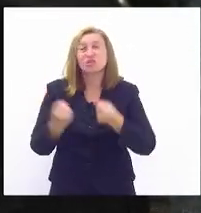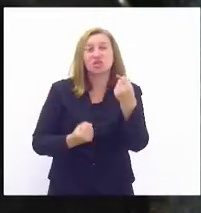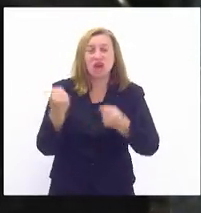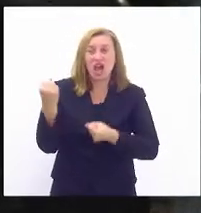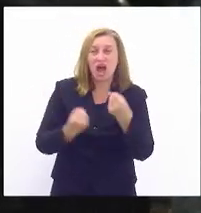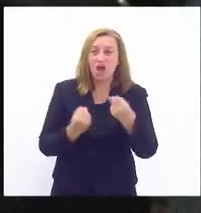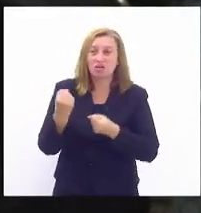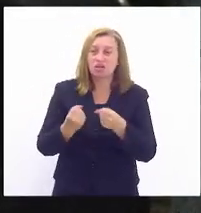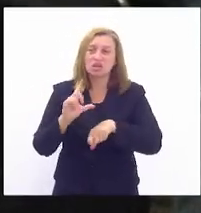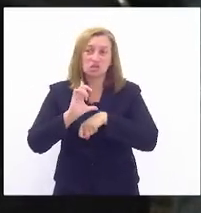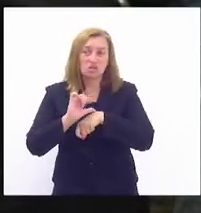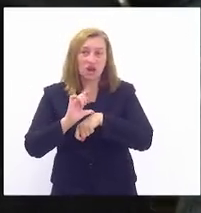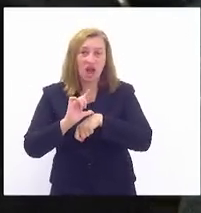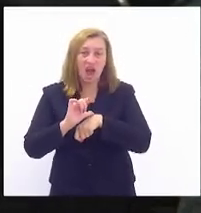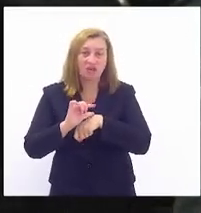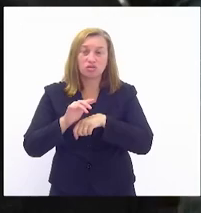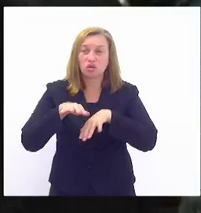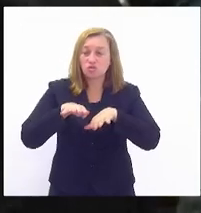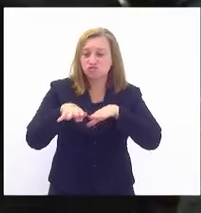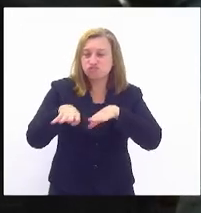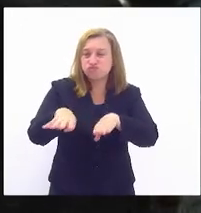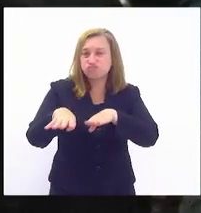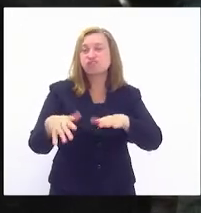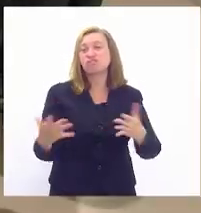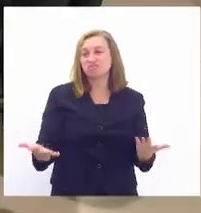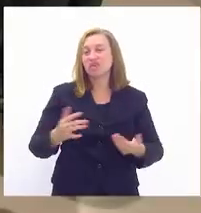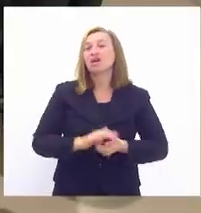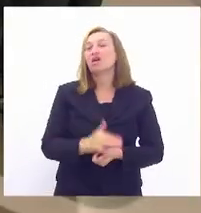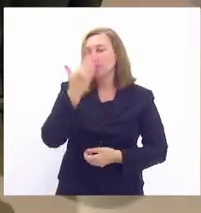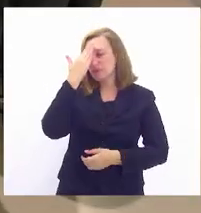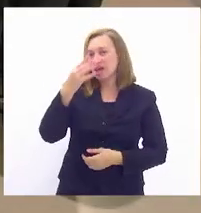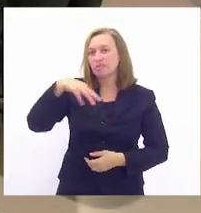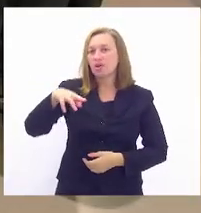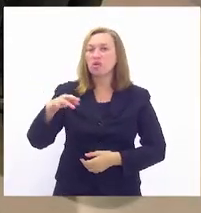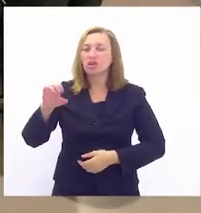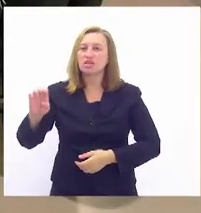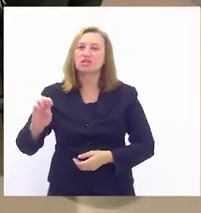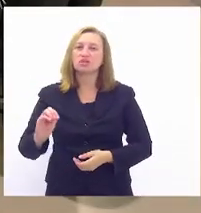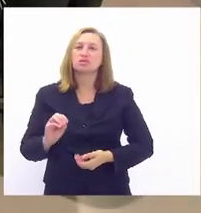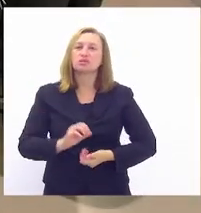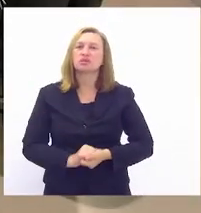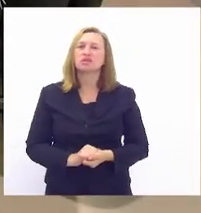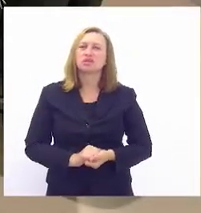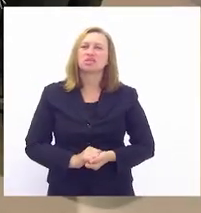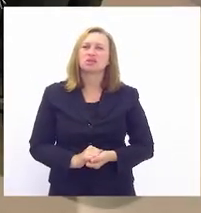horário, principalmente no horário de pico. Conclui. Obrigado, Maurício.